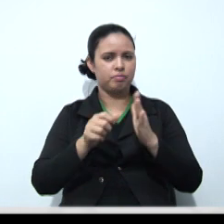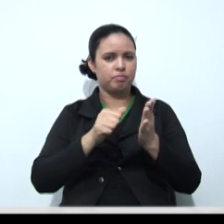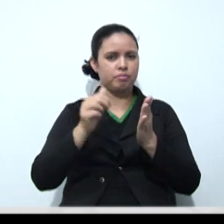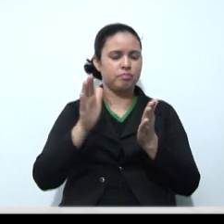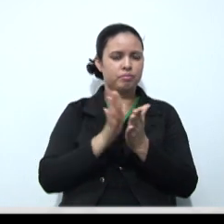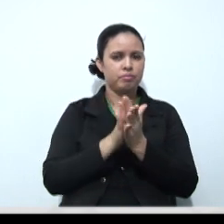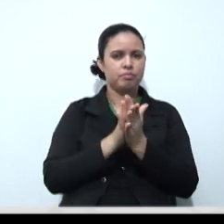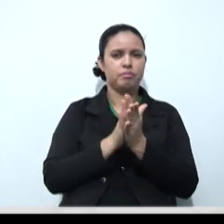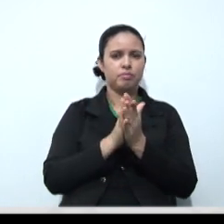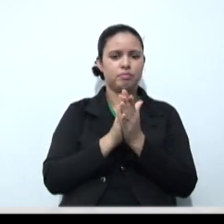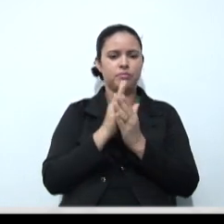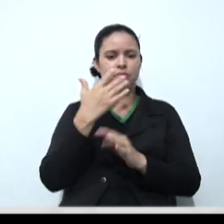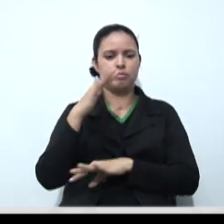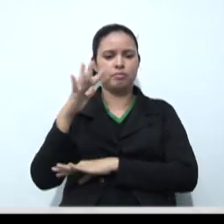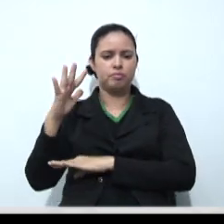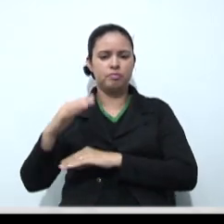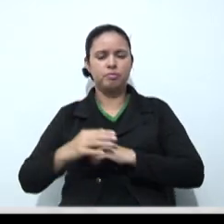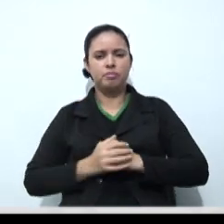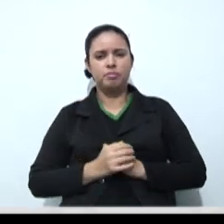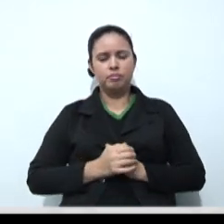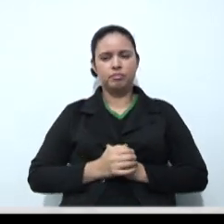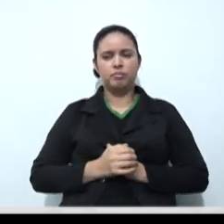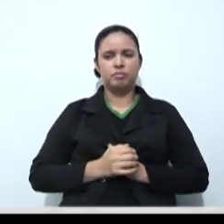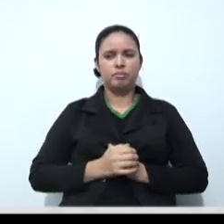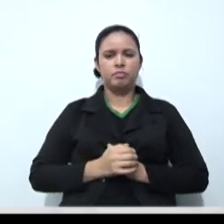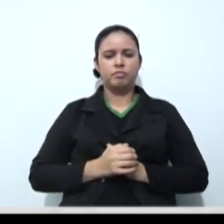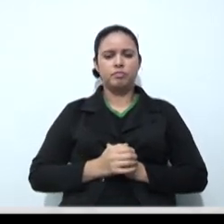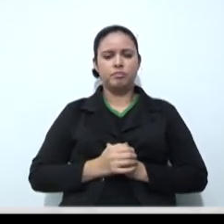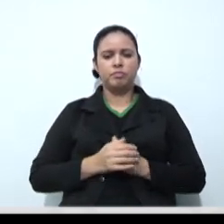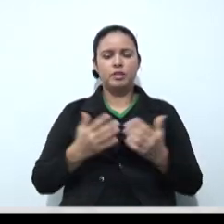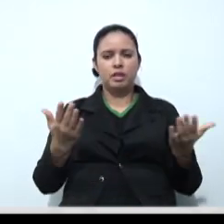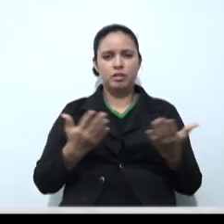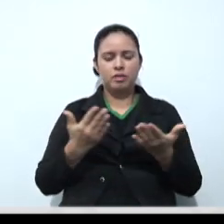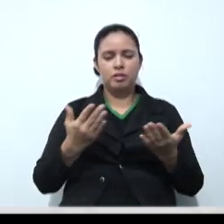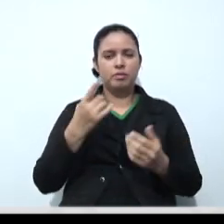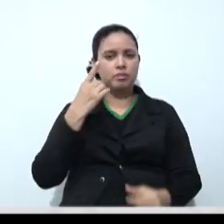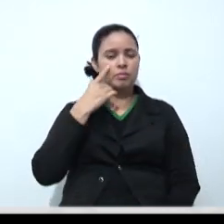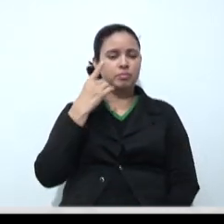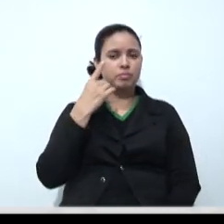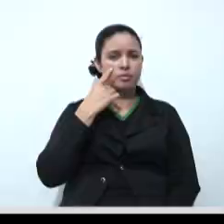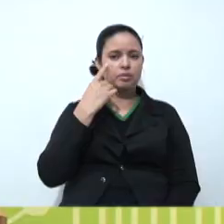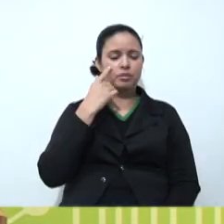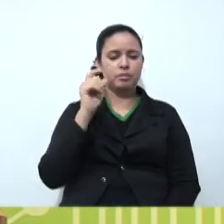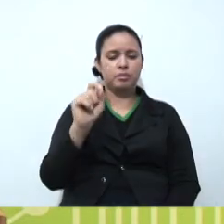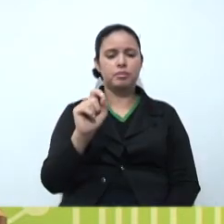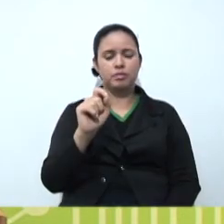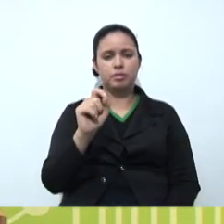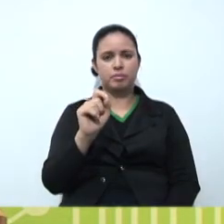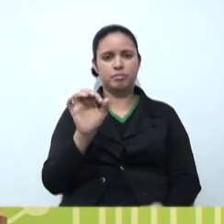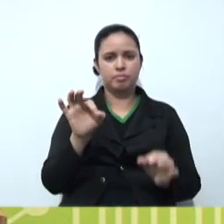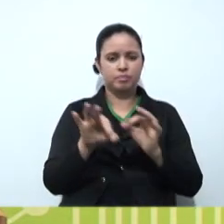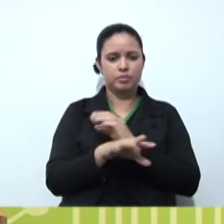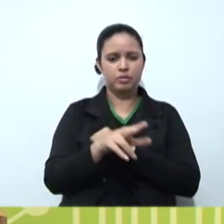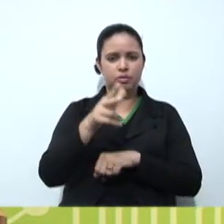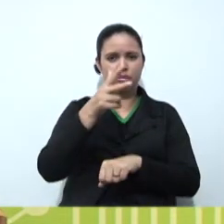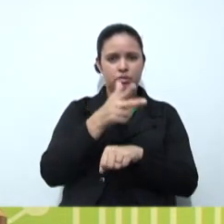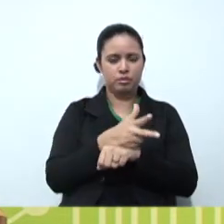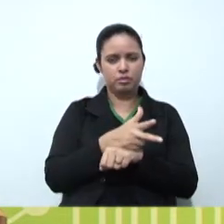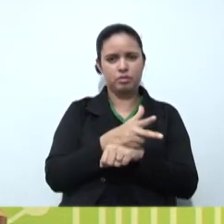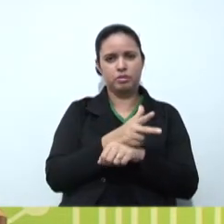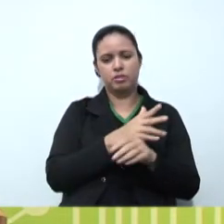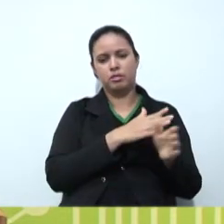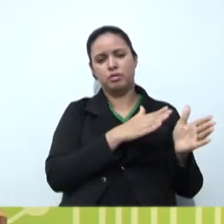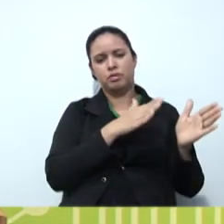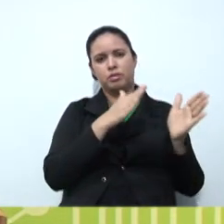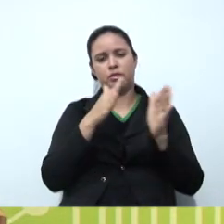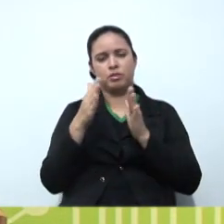ambiental, falaremos agora do gerenciamento ambiental. E aí eu vou puxar aqui para nós fecharmos um vídeo, né, antes de